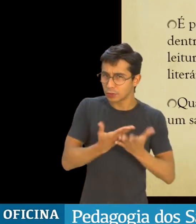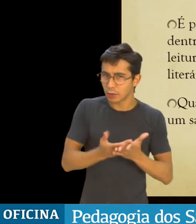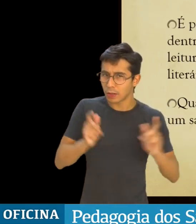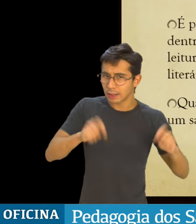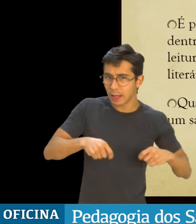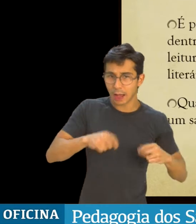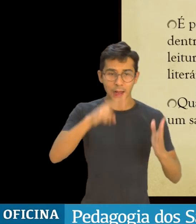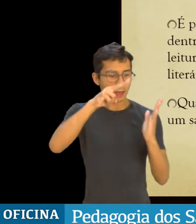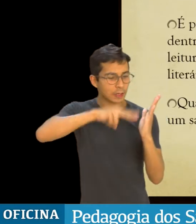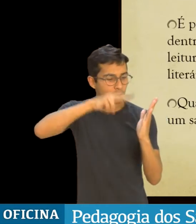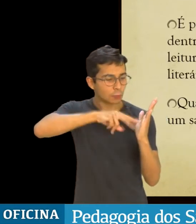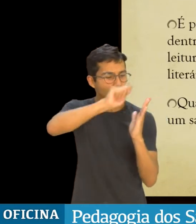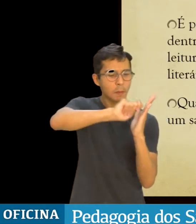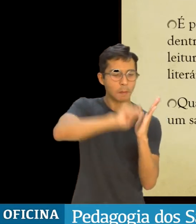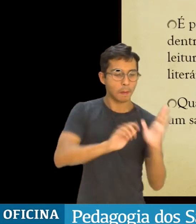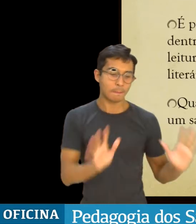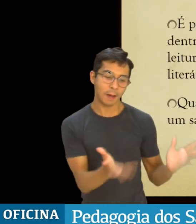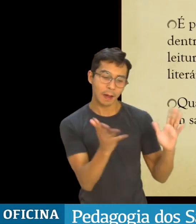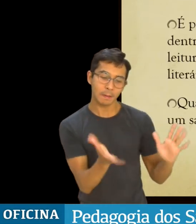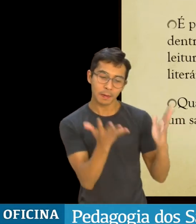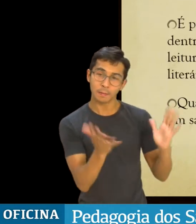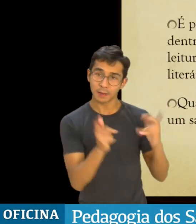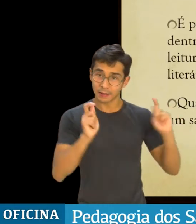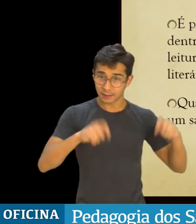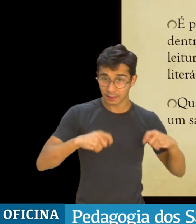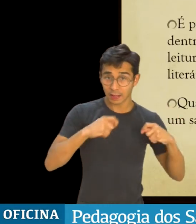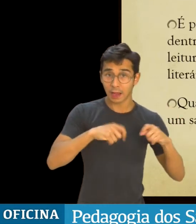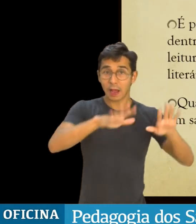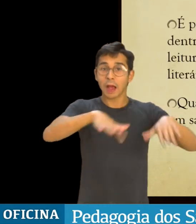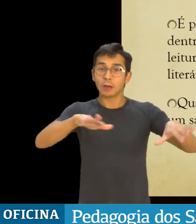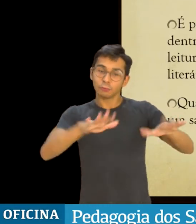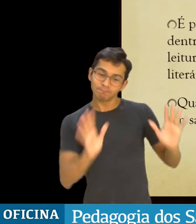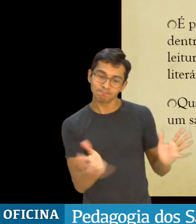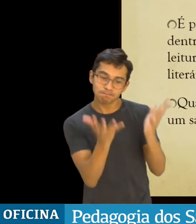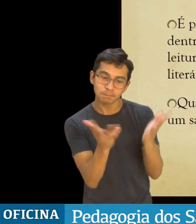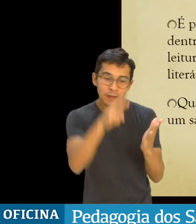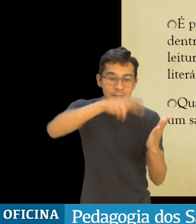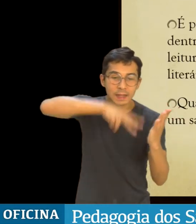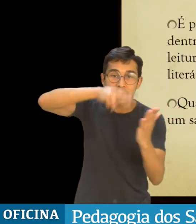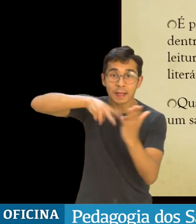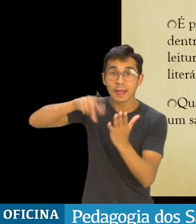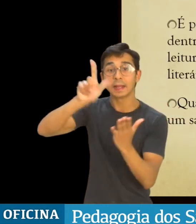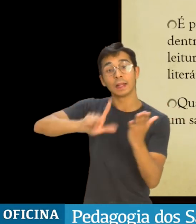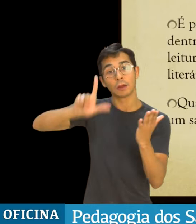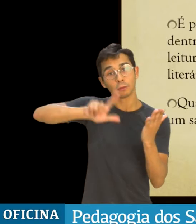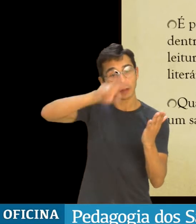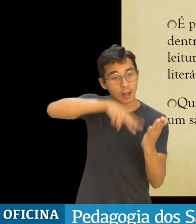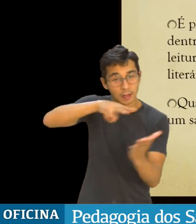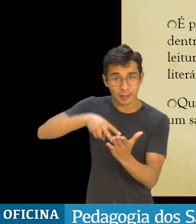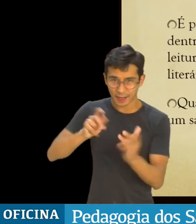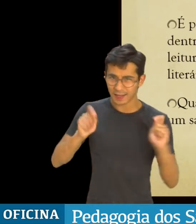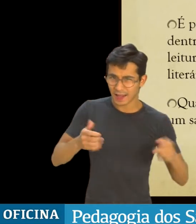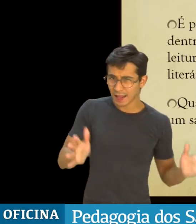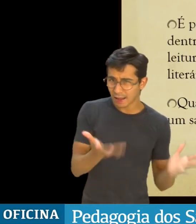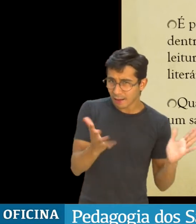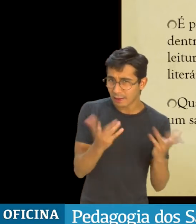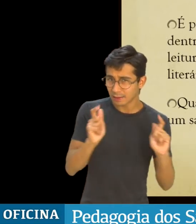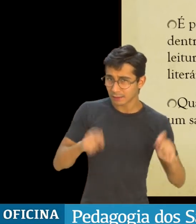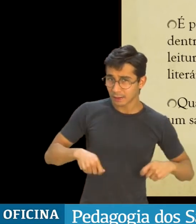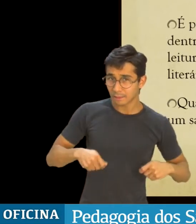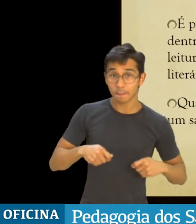leitura, produção escrita autoral, na formação de leitores literários, que é um grande tema que nós,